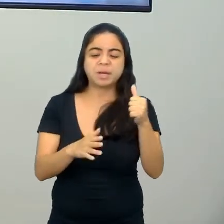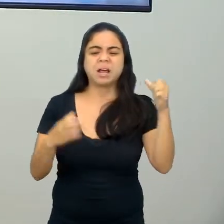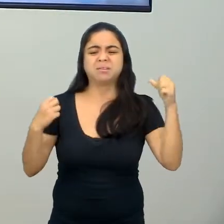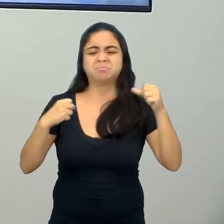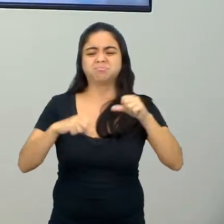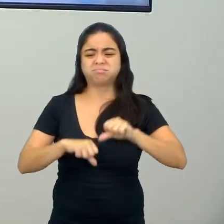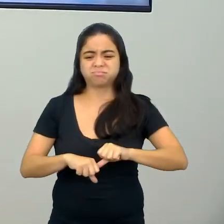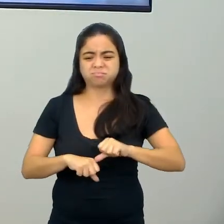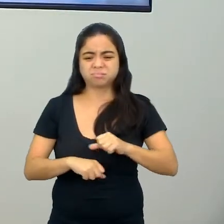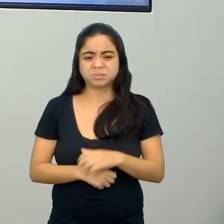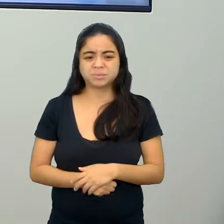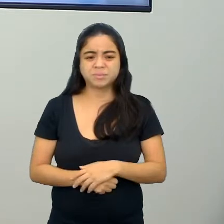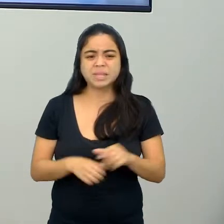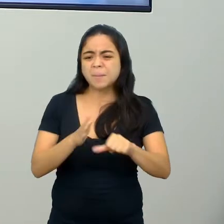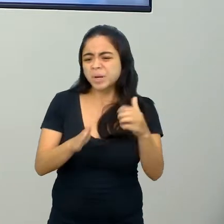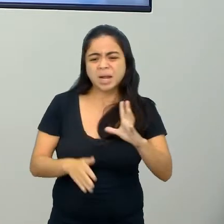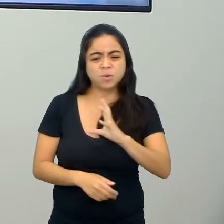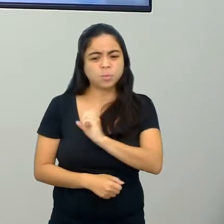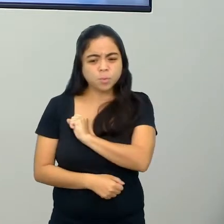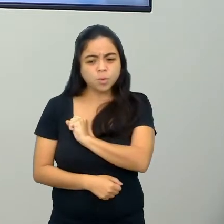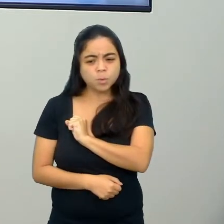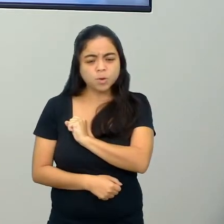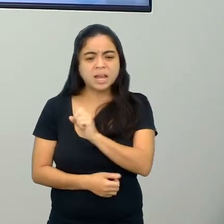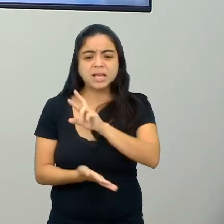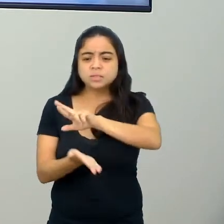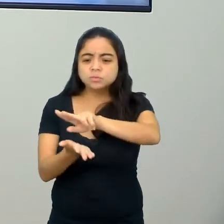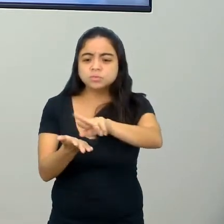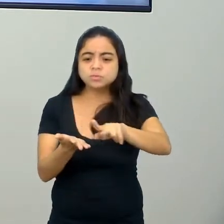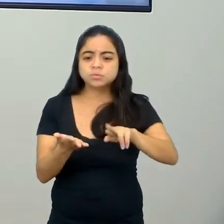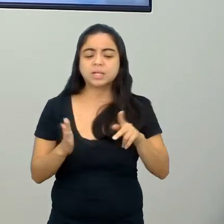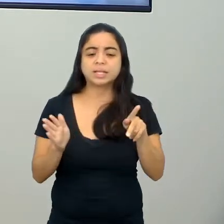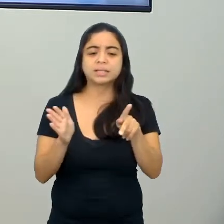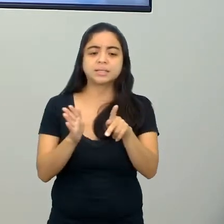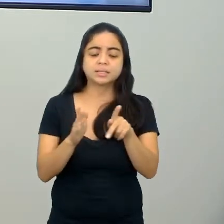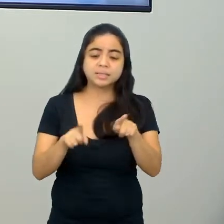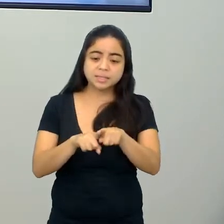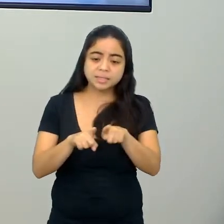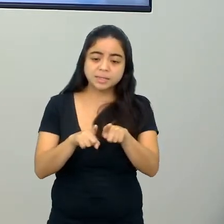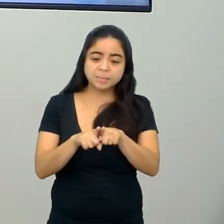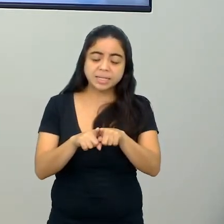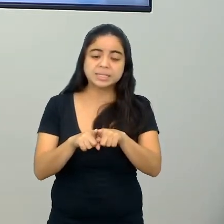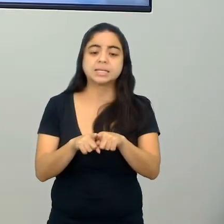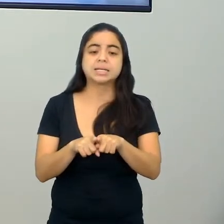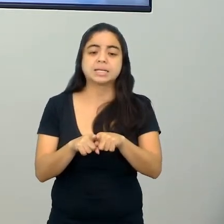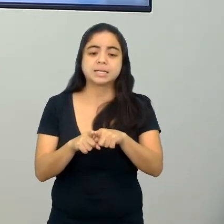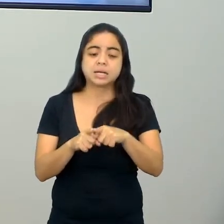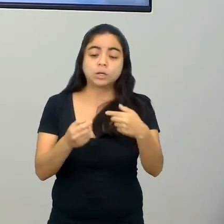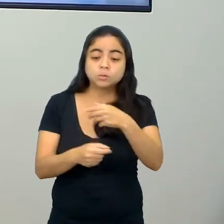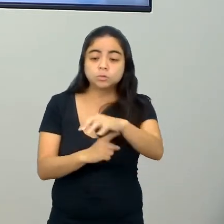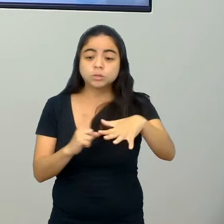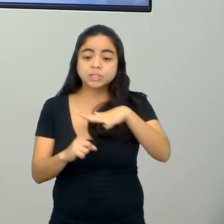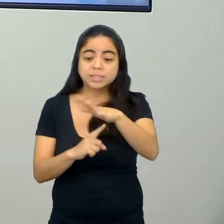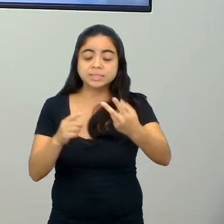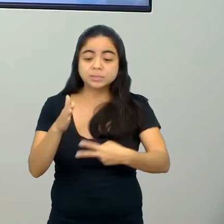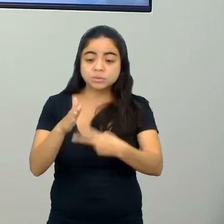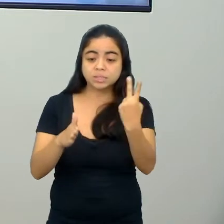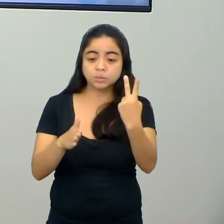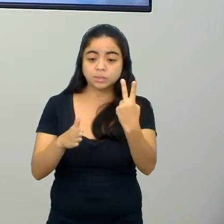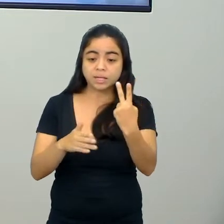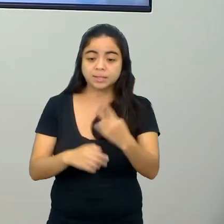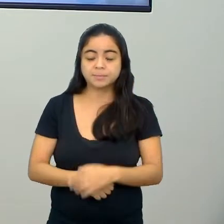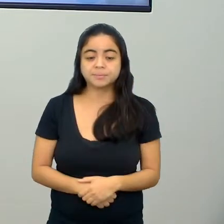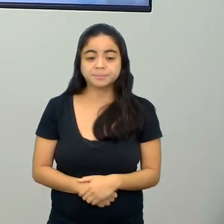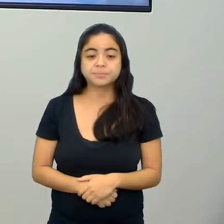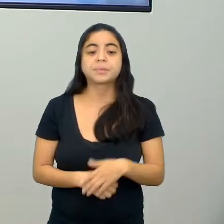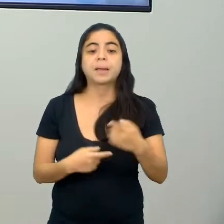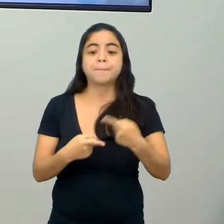decepção, o seu primeiro amor, essas coisas são coisas que a gente também vai ter na socialização secundária, que a gente vai realmente tendo contato com